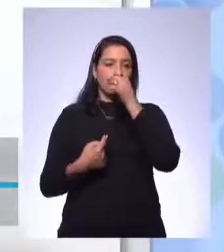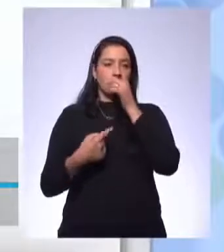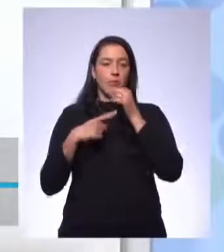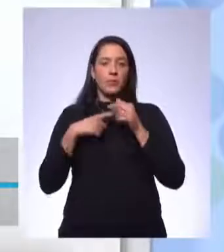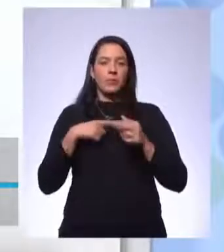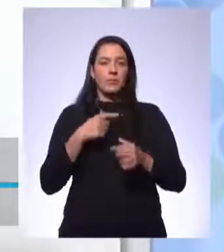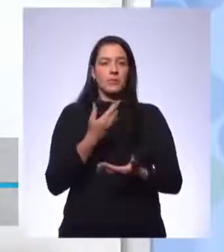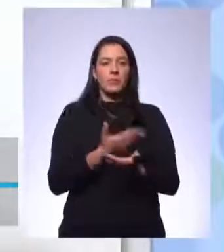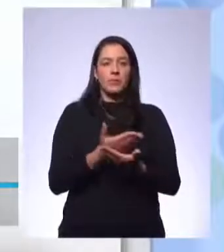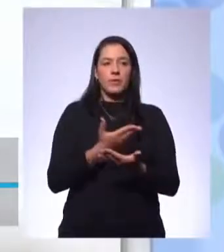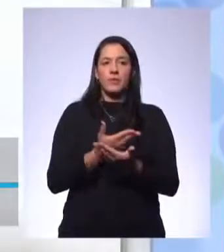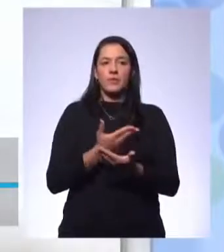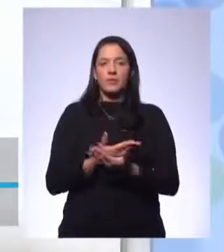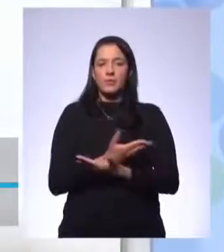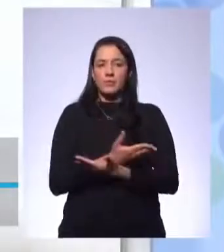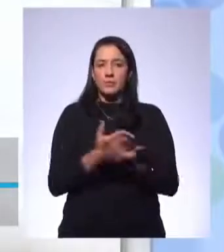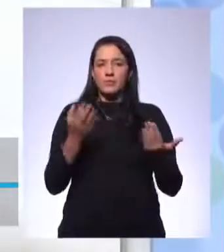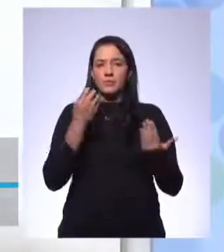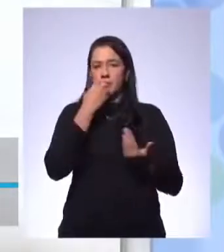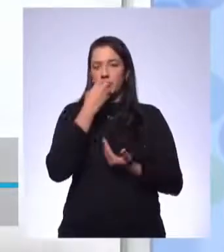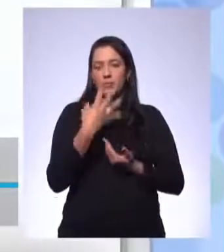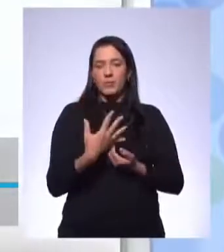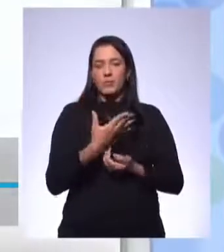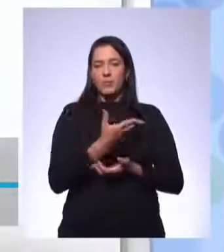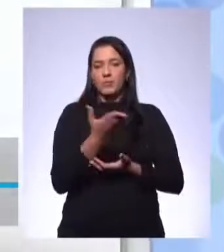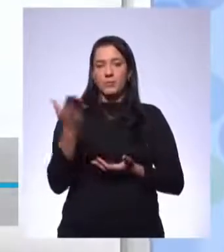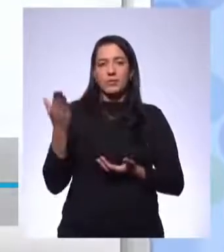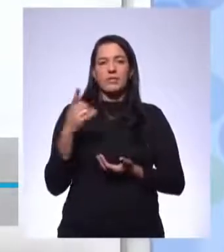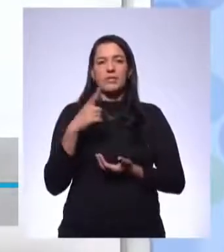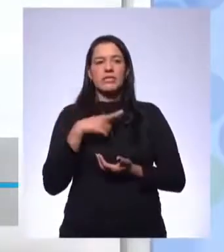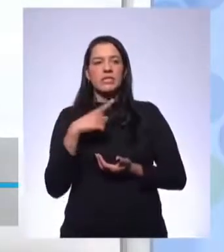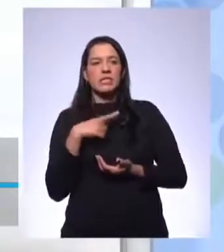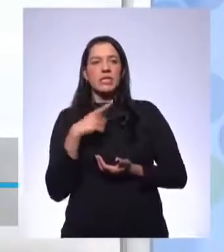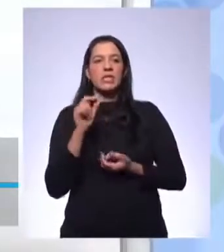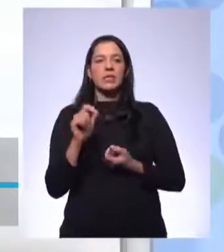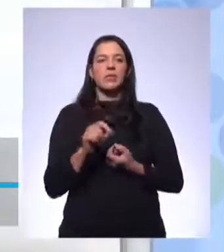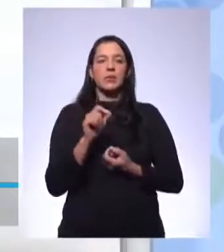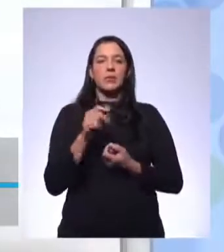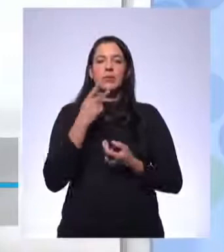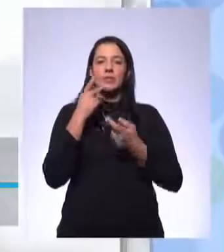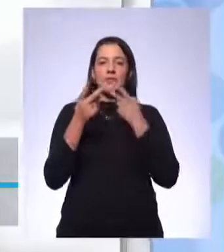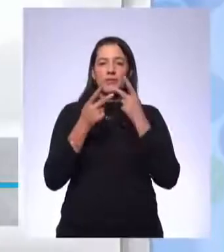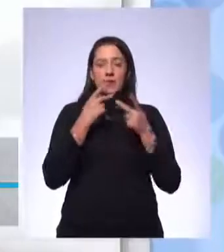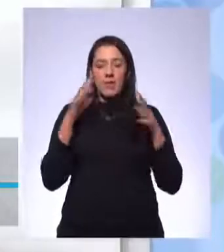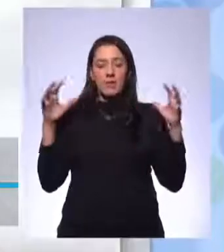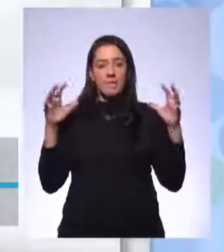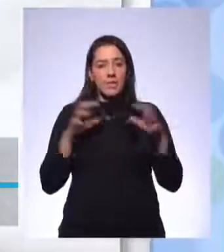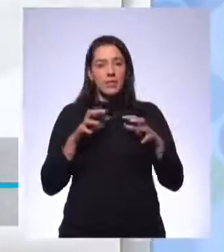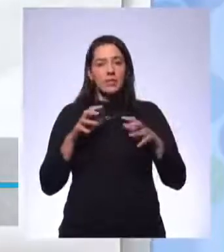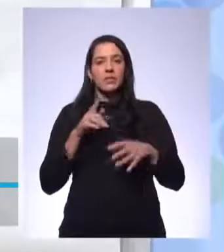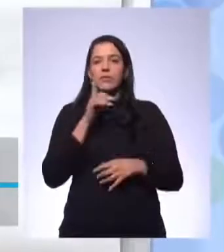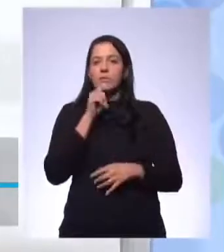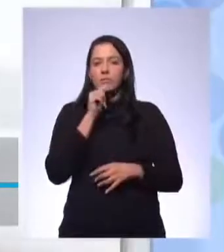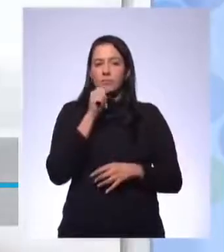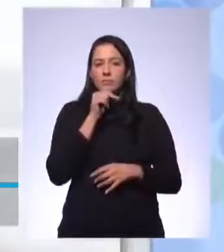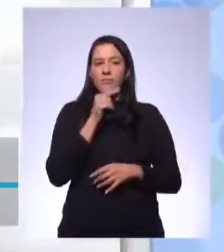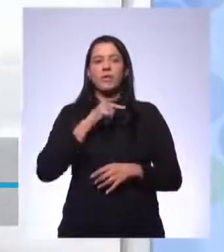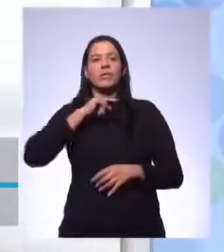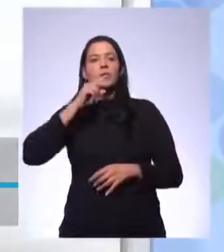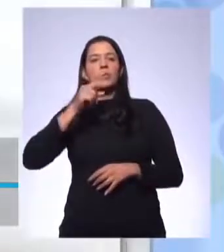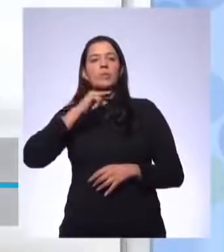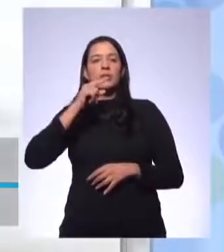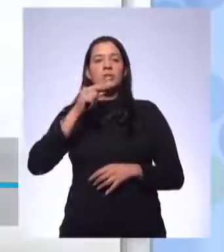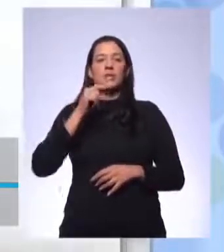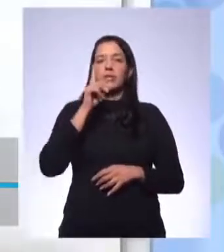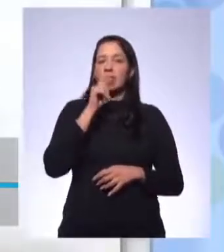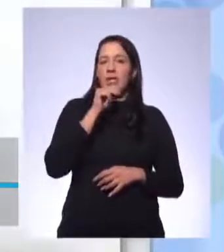assim, como vocês aí. Professor, se tem esse negócio aí que você fala da pressão da água, que não é possível você levantar a água,